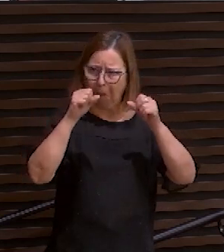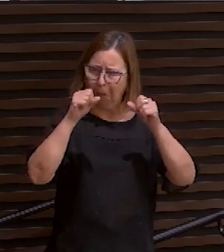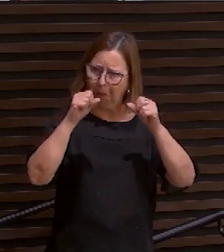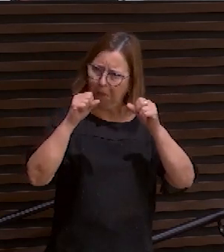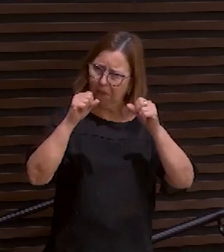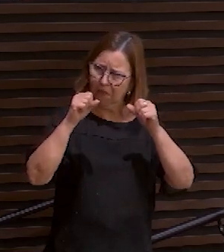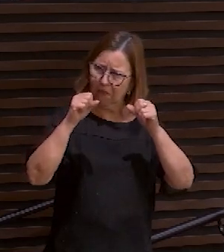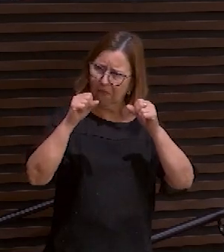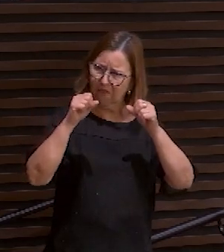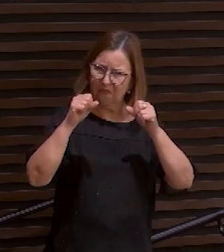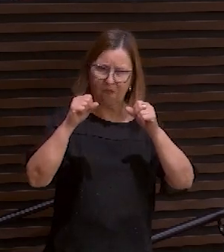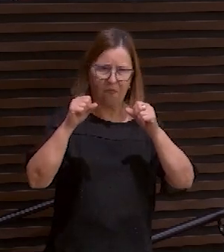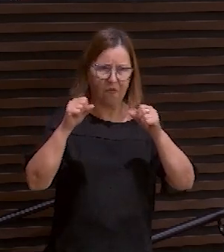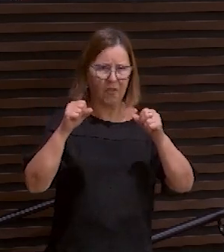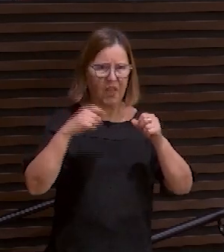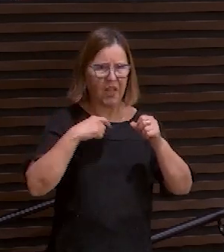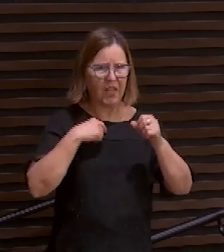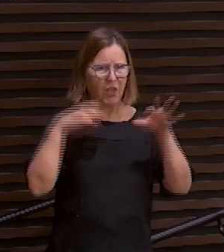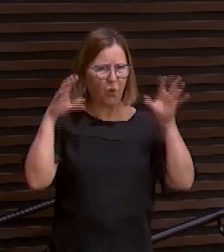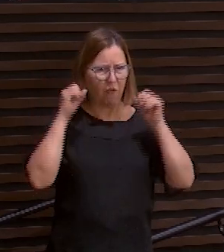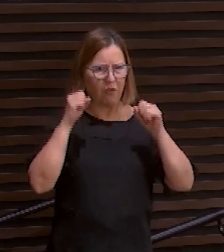Você vai morrer.